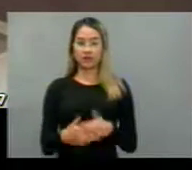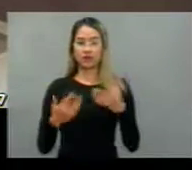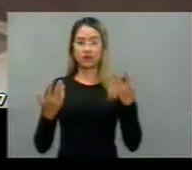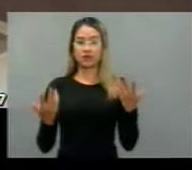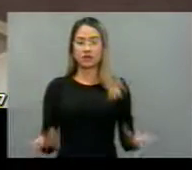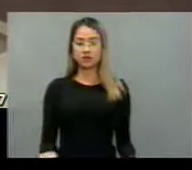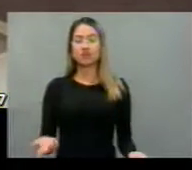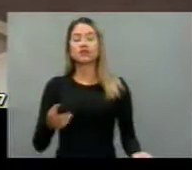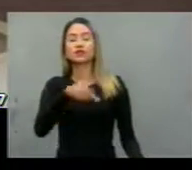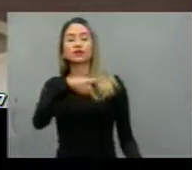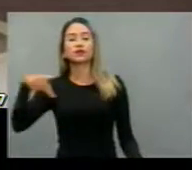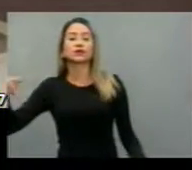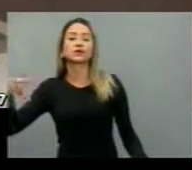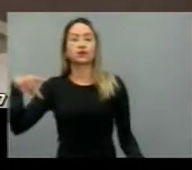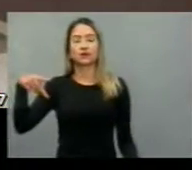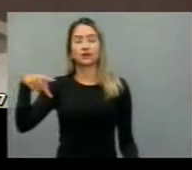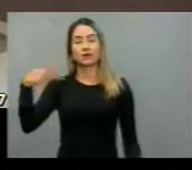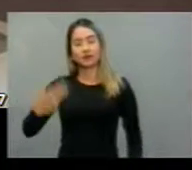presidente dessa sessão,